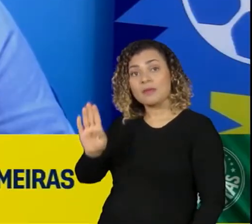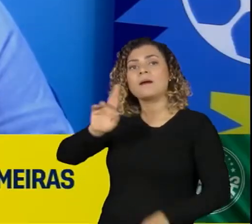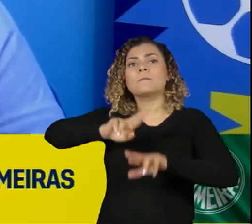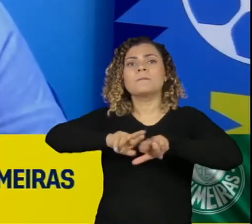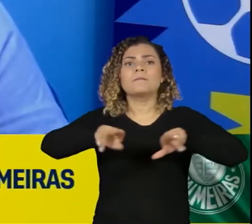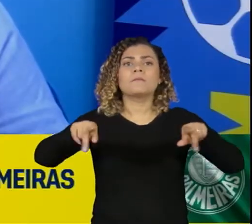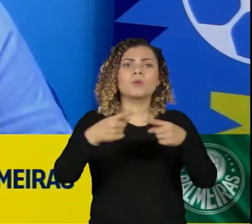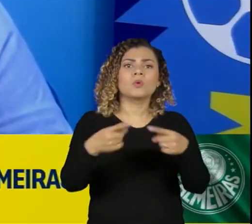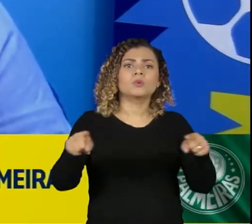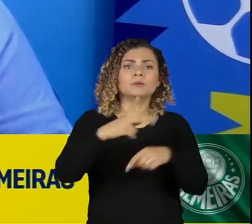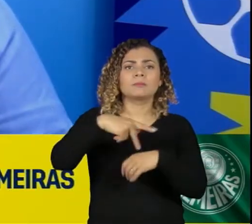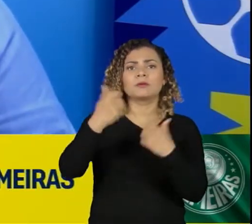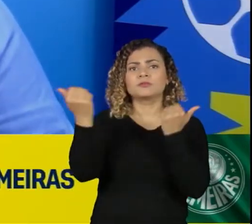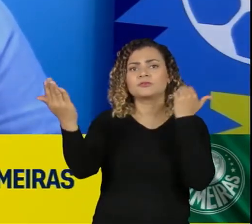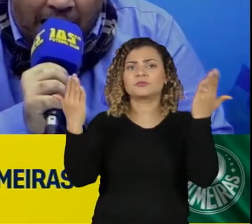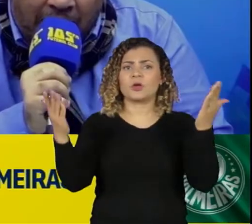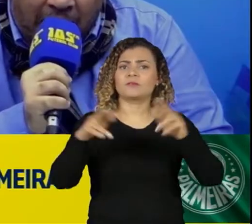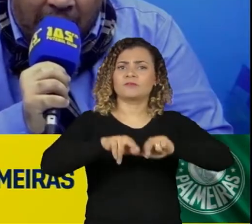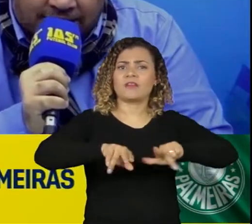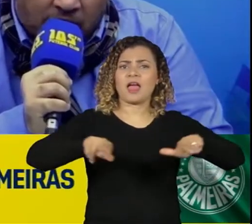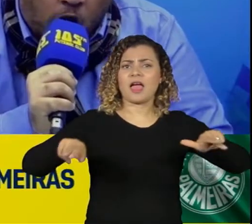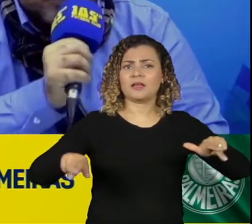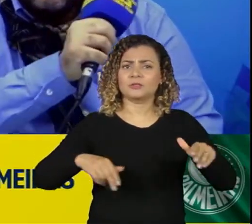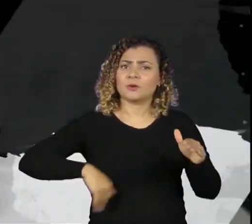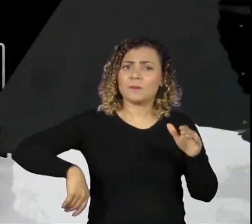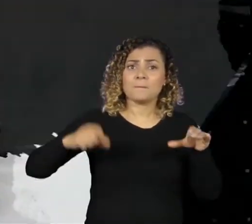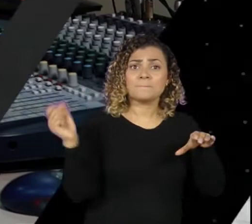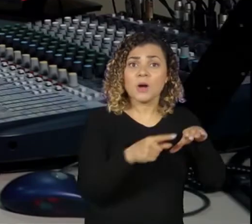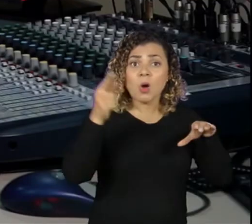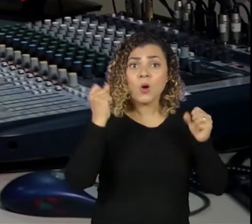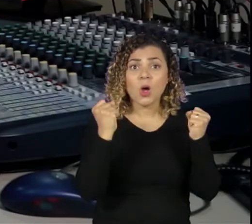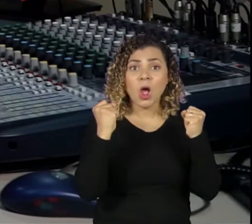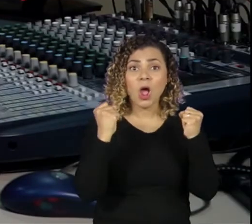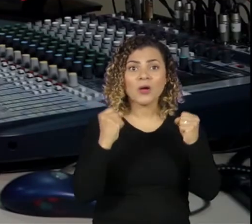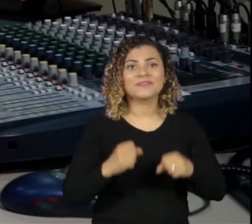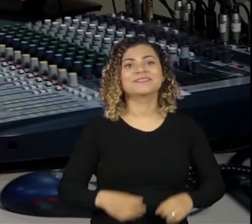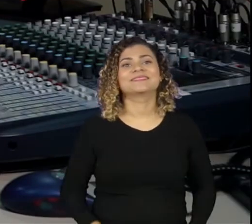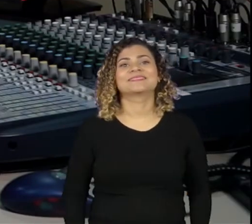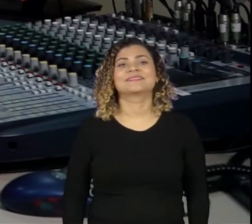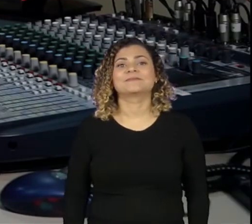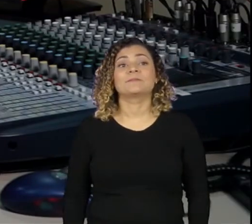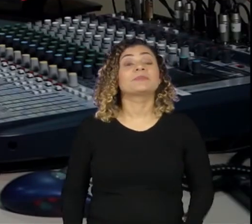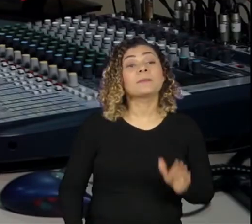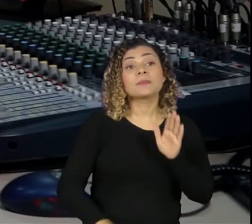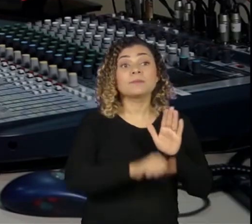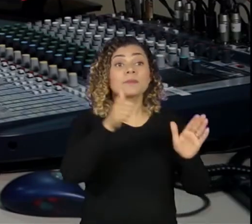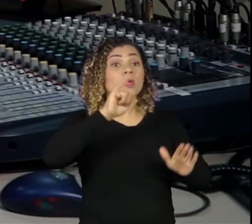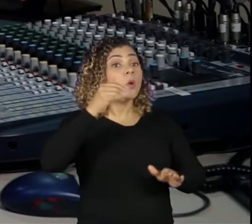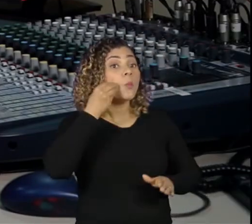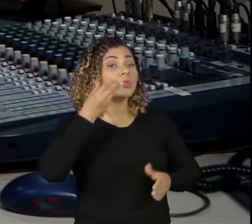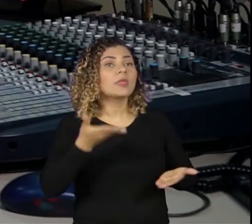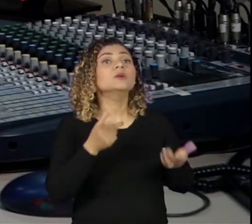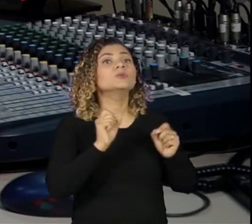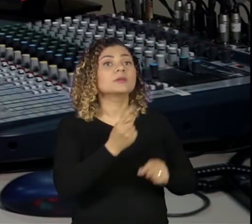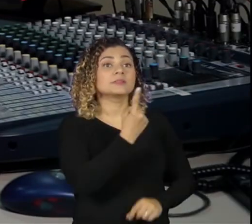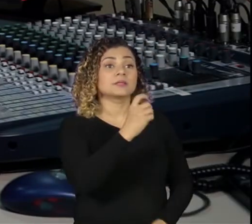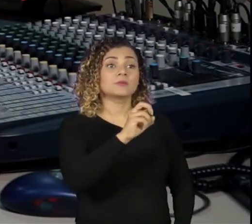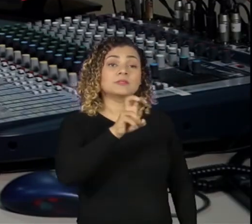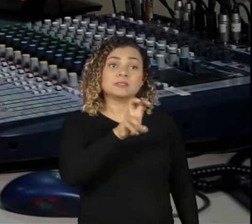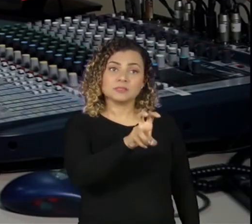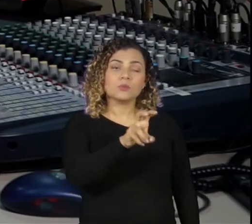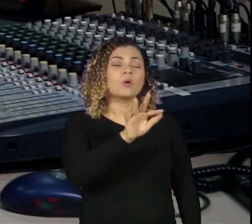musical. Hoje a 105 é uma rádio popular esportes, e esse popular se enquadra a música hip hop, a música do samba,